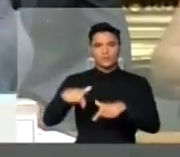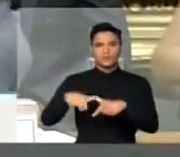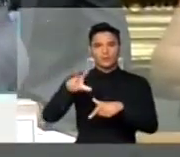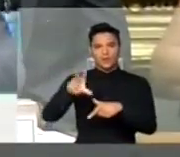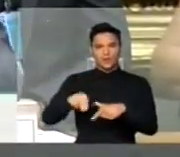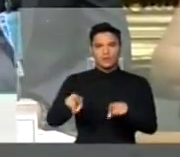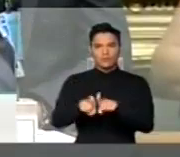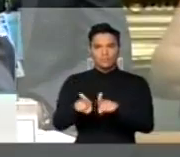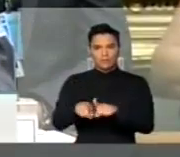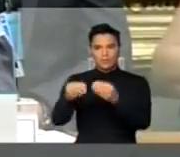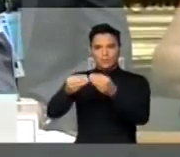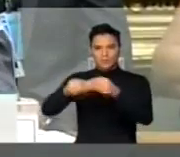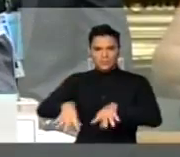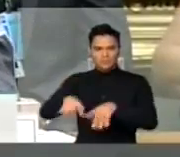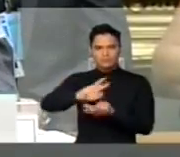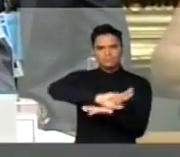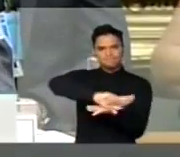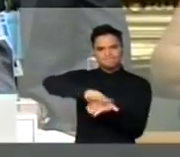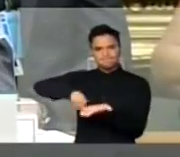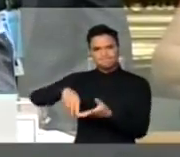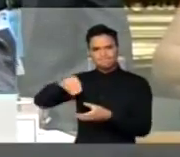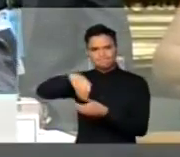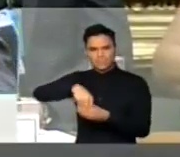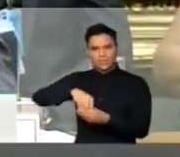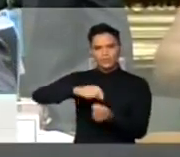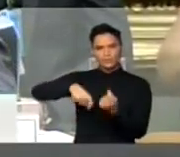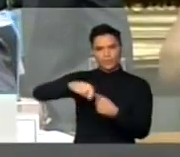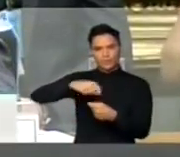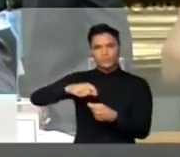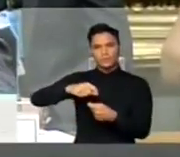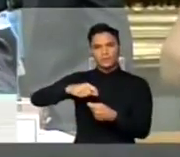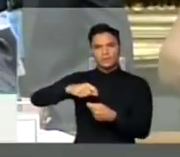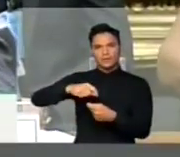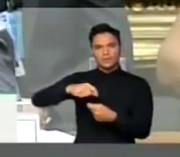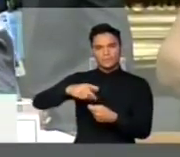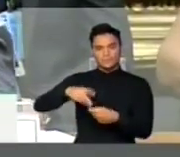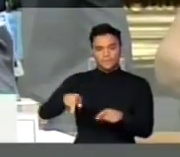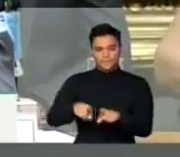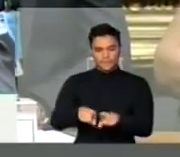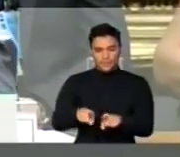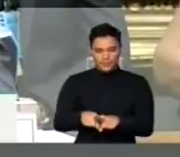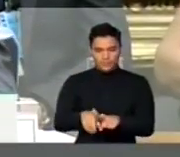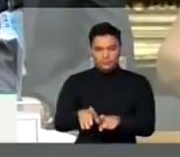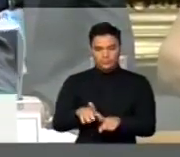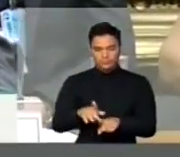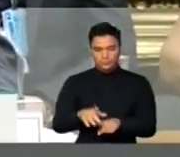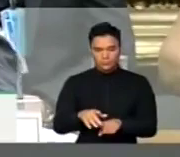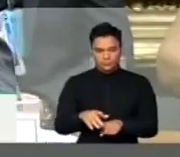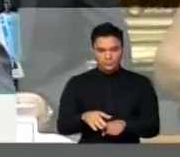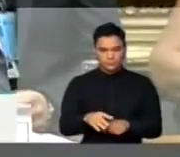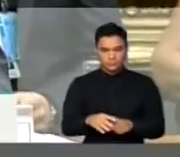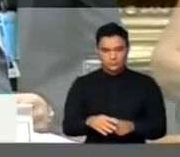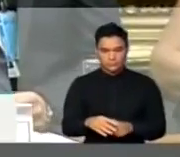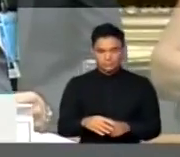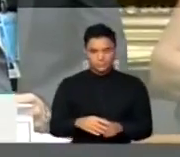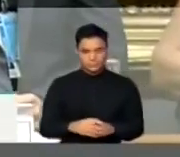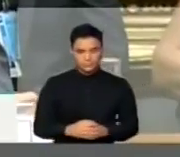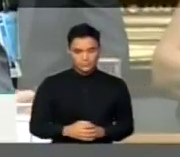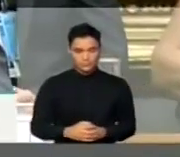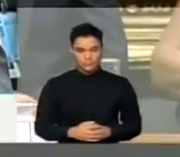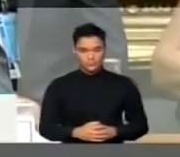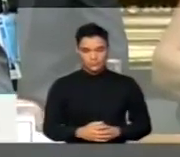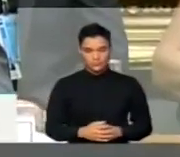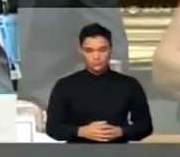os prejuízos dessa contabilidade, entre aspas, dessa contabilidade criativa.